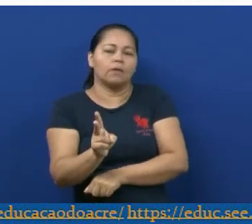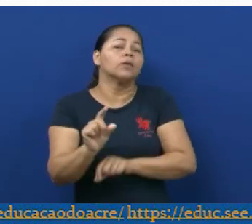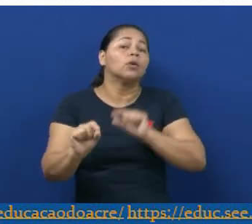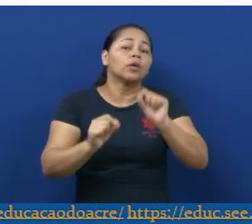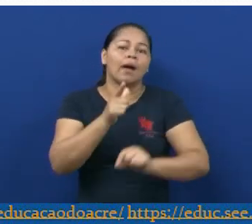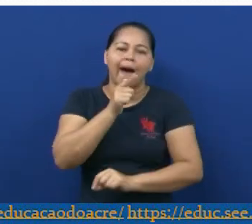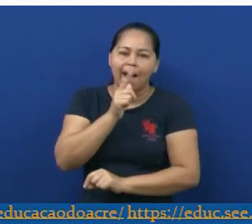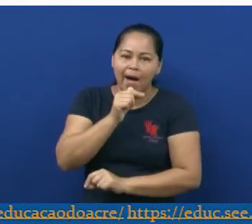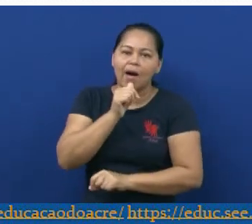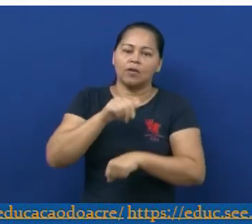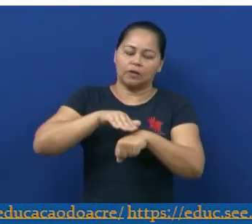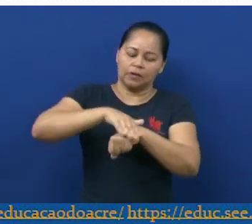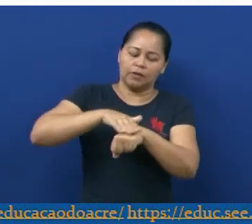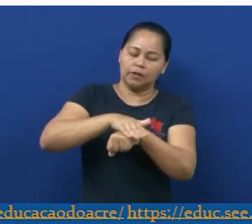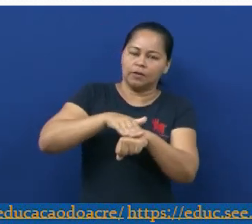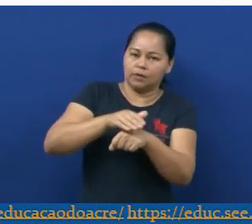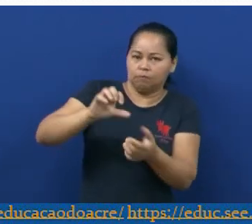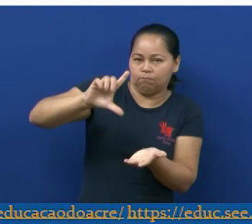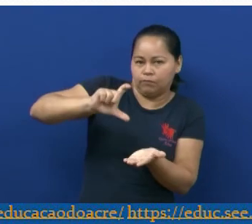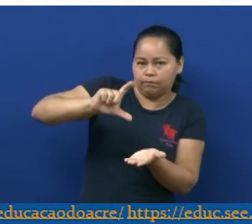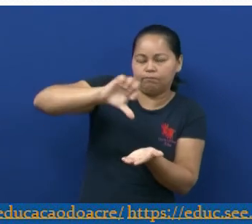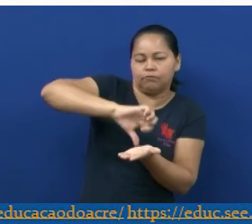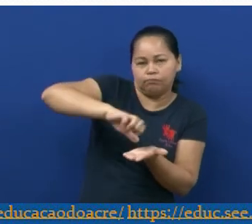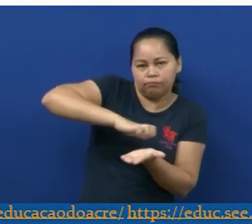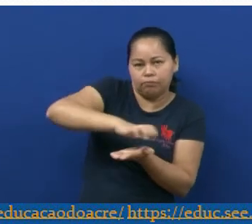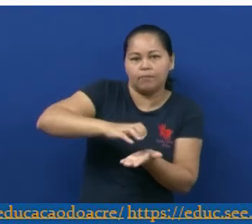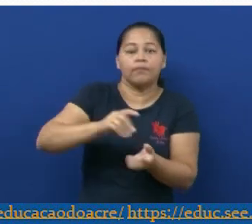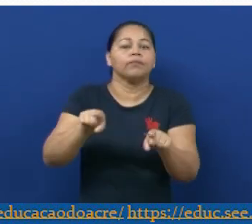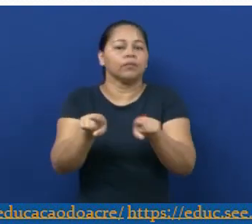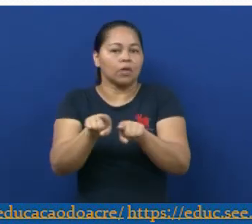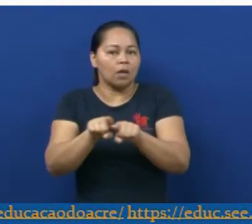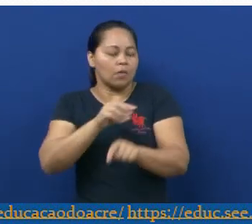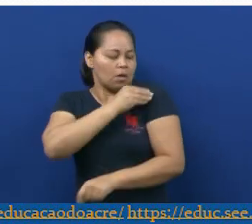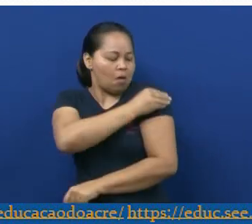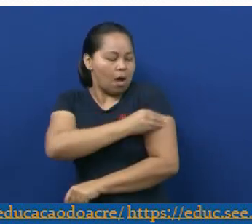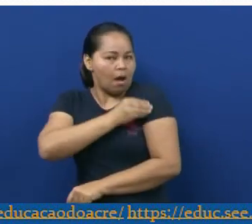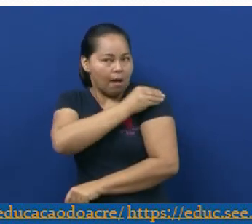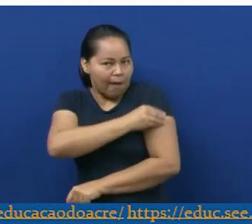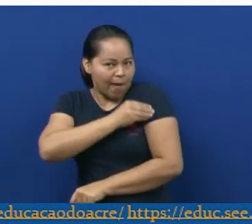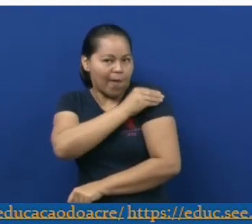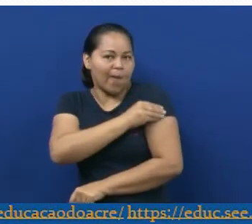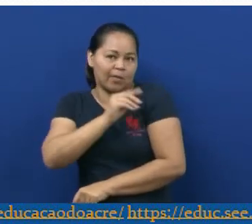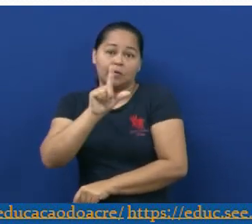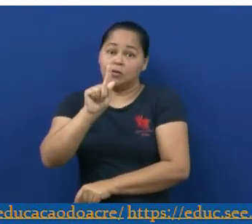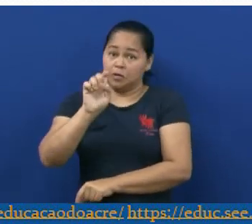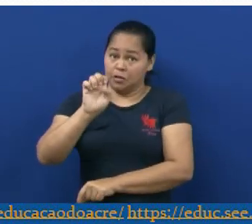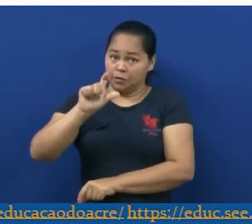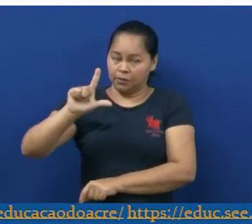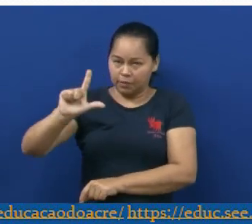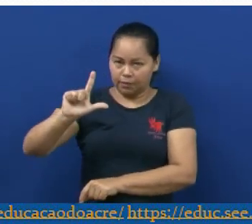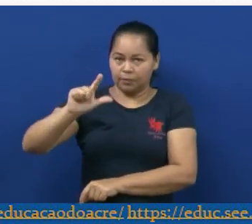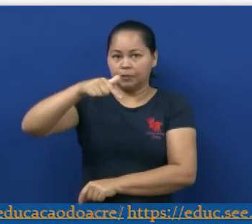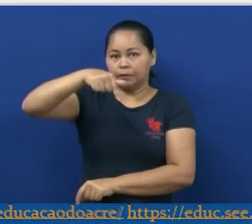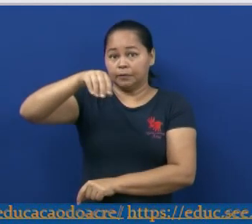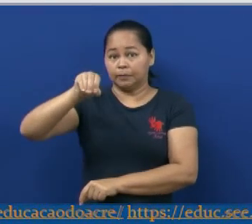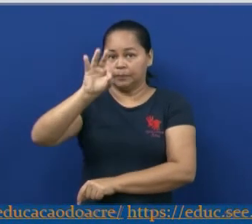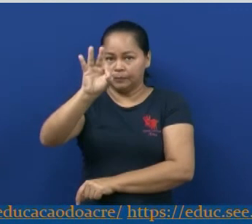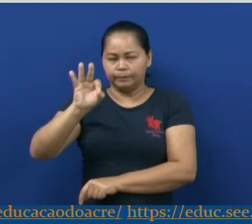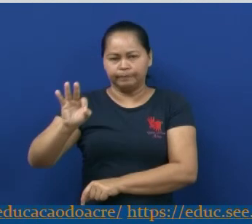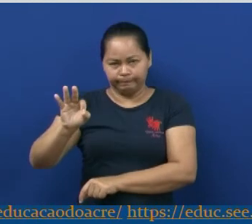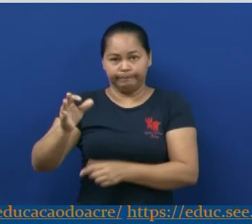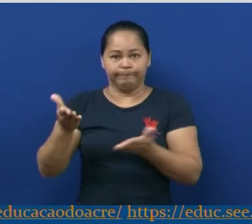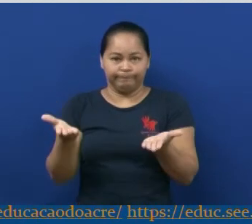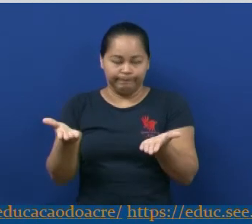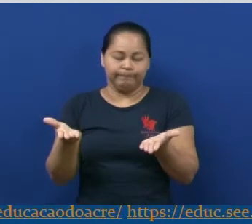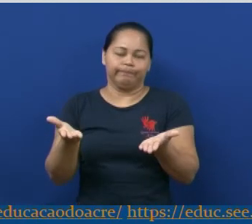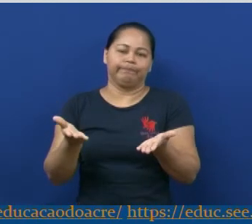sabão. Higienize as mãos com álcool em gel 70%.